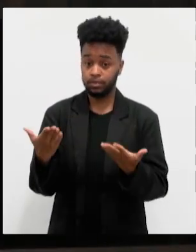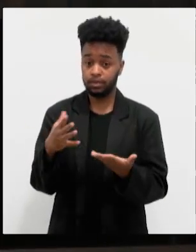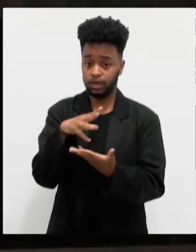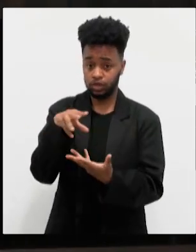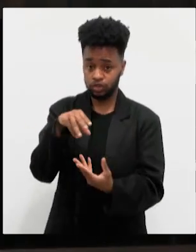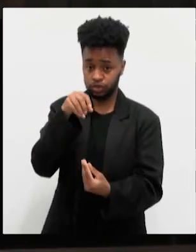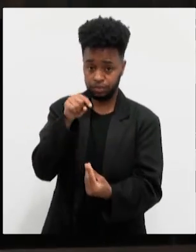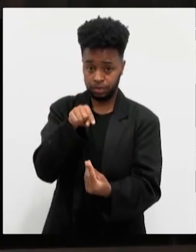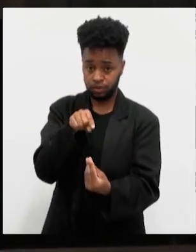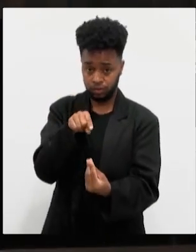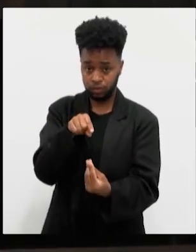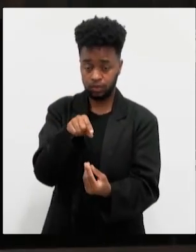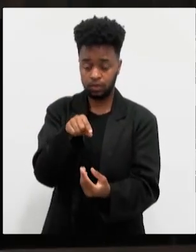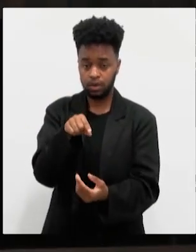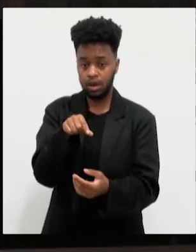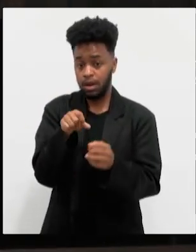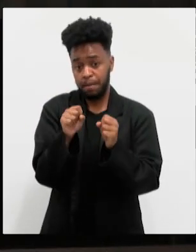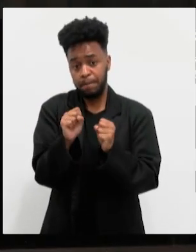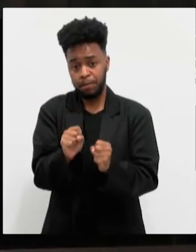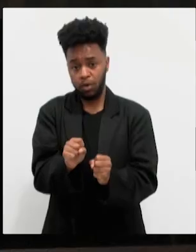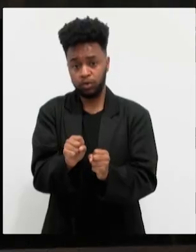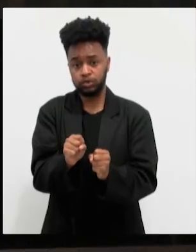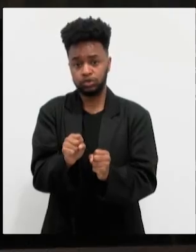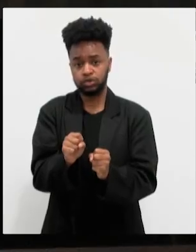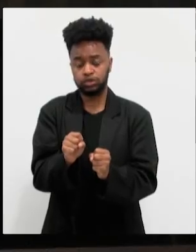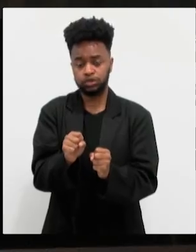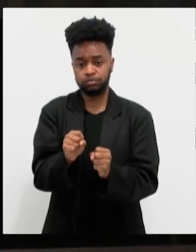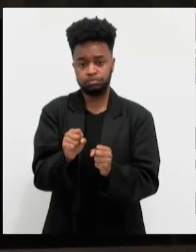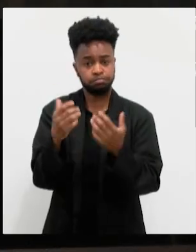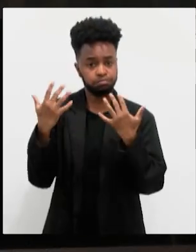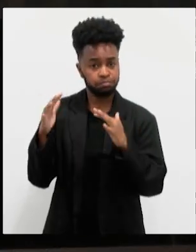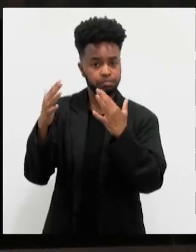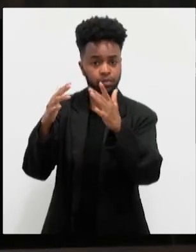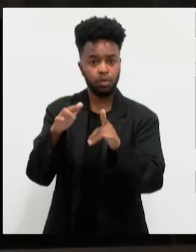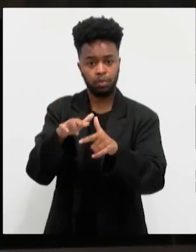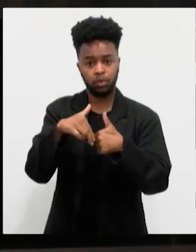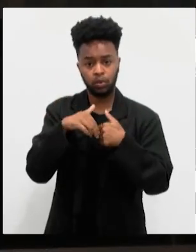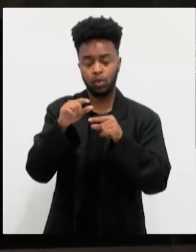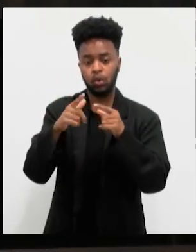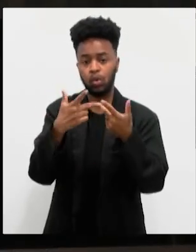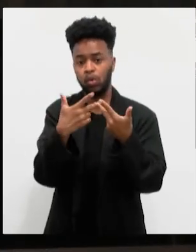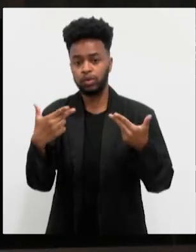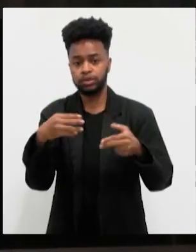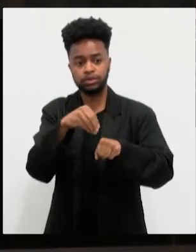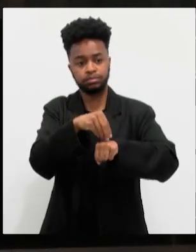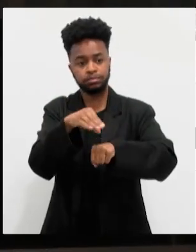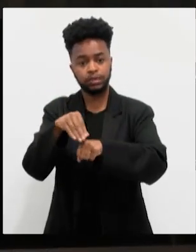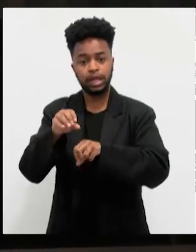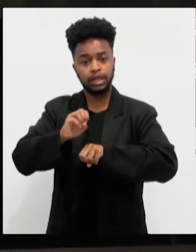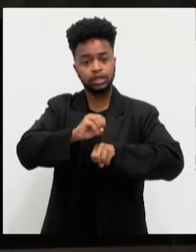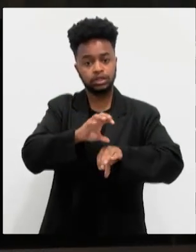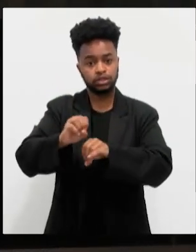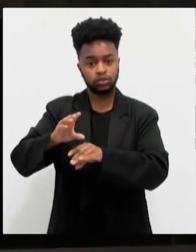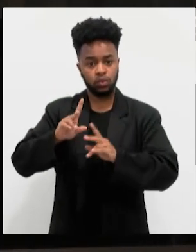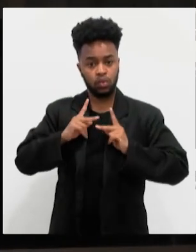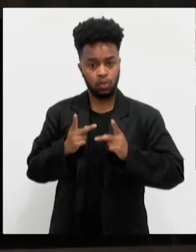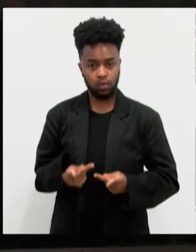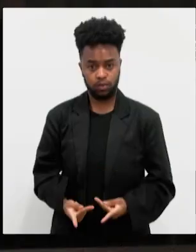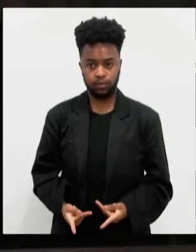espírito, ele pode ser reverenciado pelas lições que ele deixou para a humanidade,